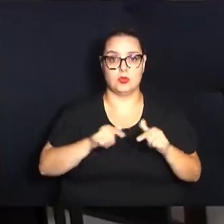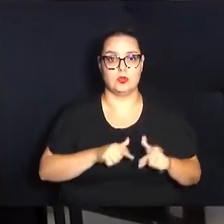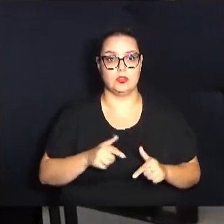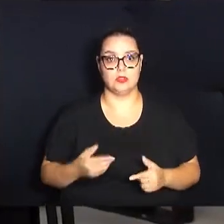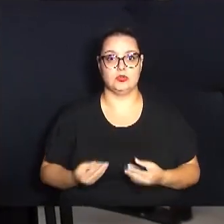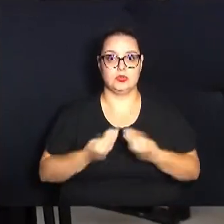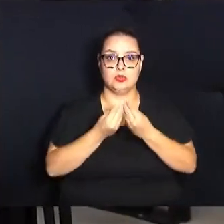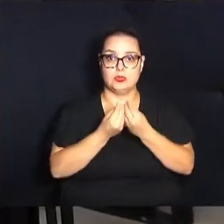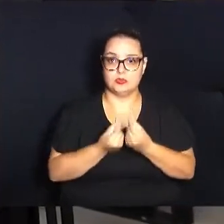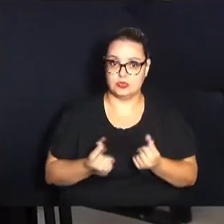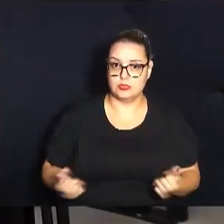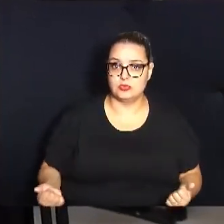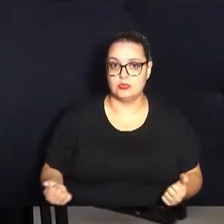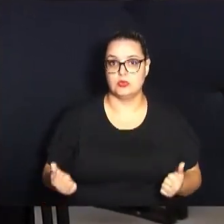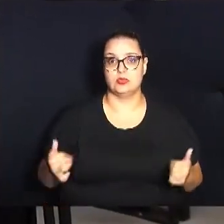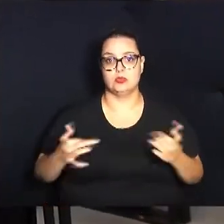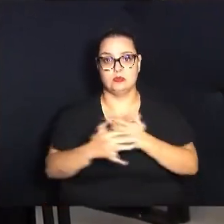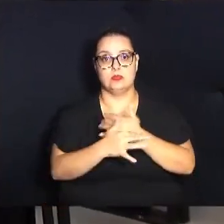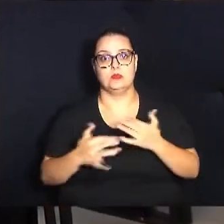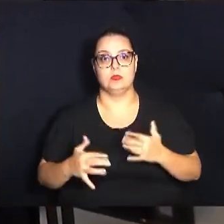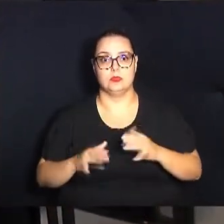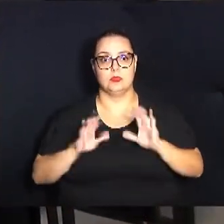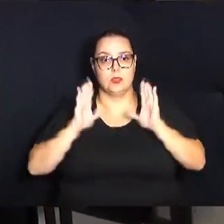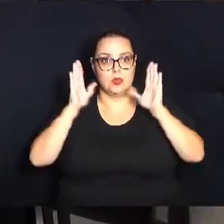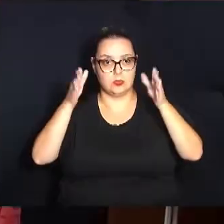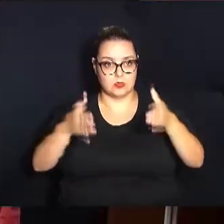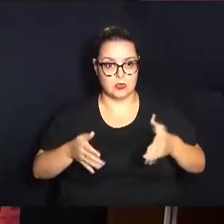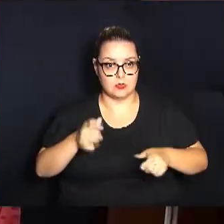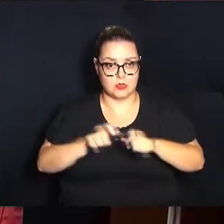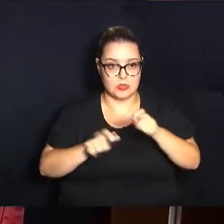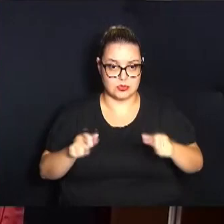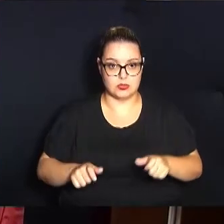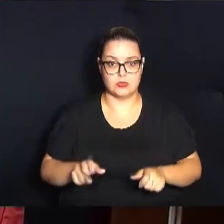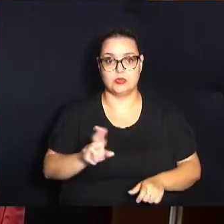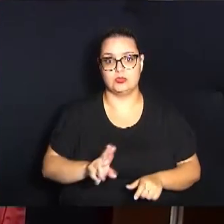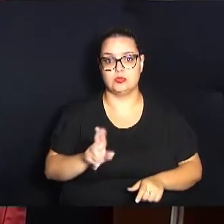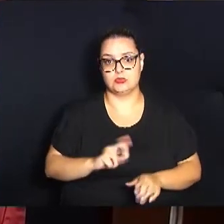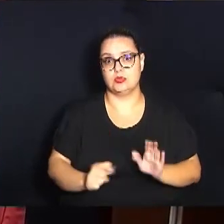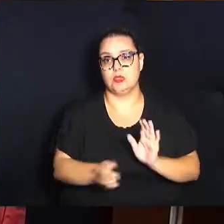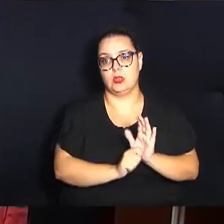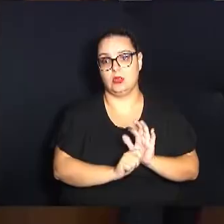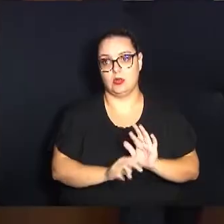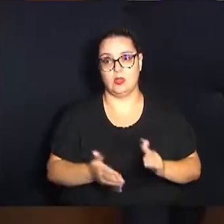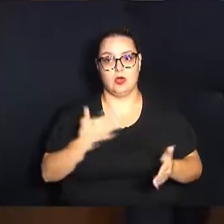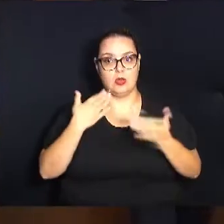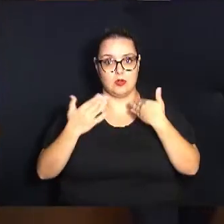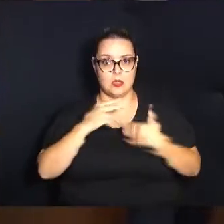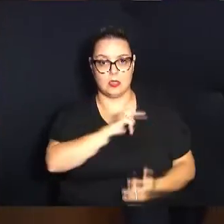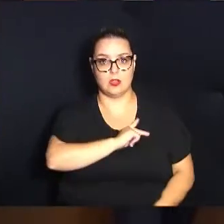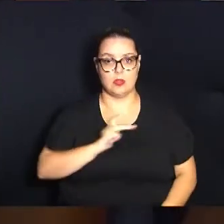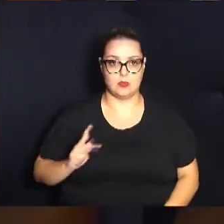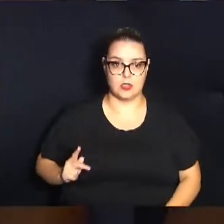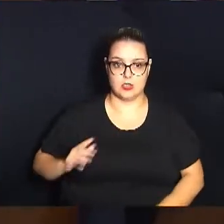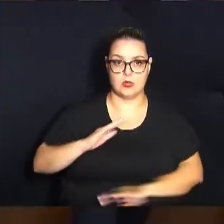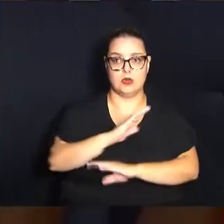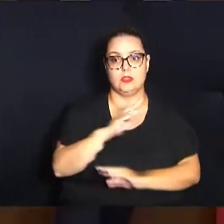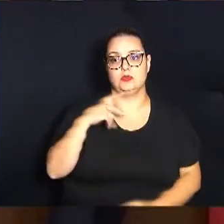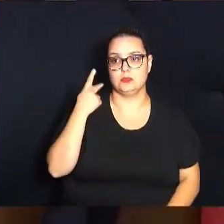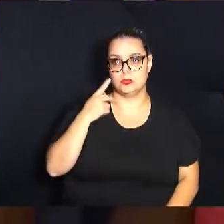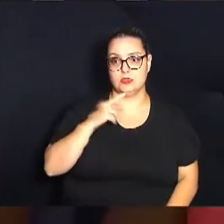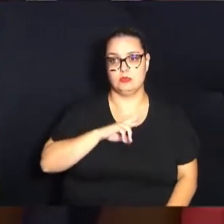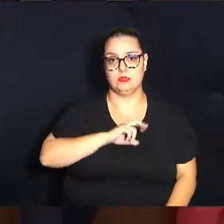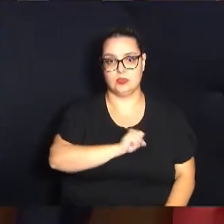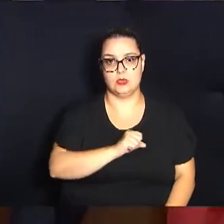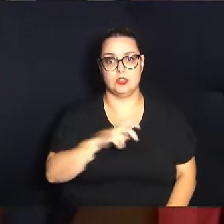decadência urbana decorrentes da concentração de usuários, conversaram com o presidente da Câmara, vereador Luiz Rossini, e